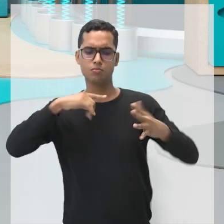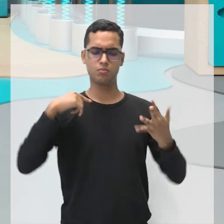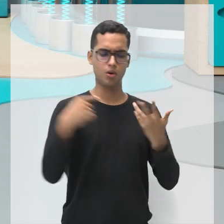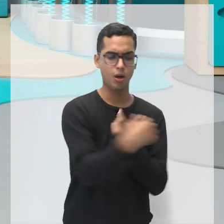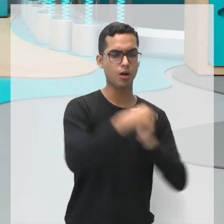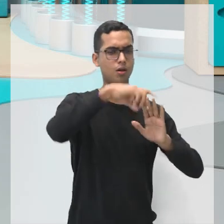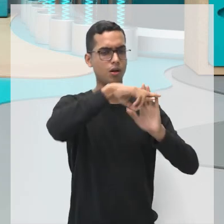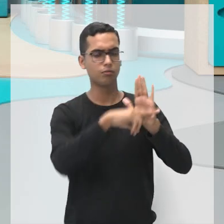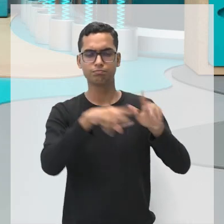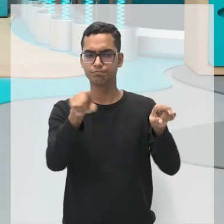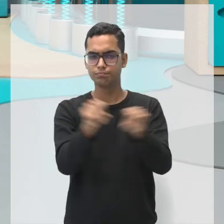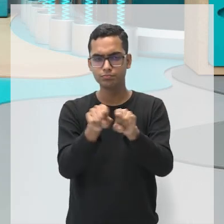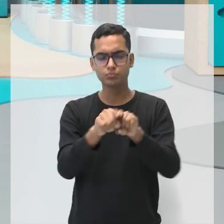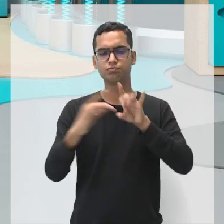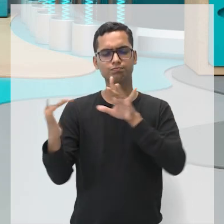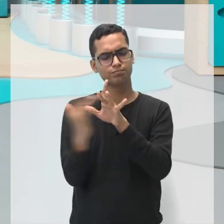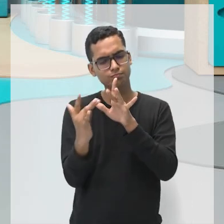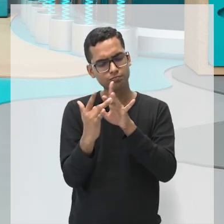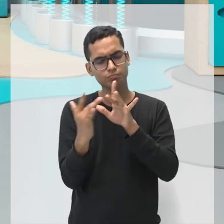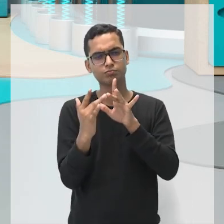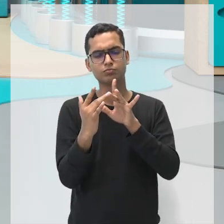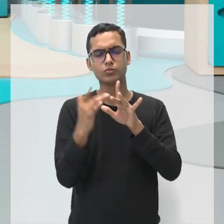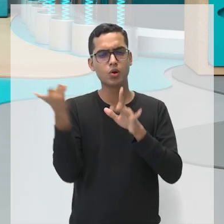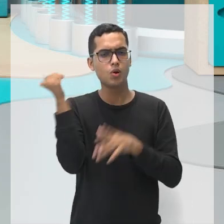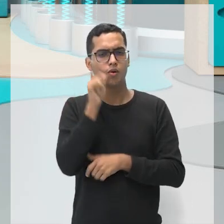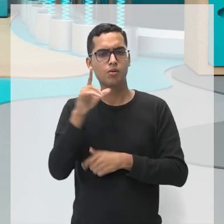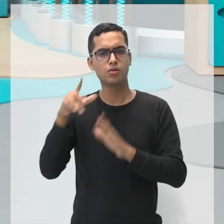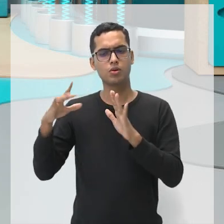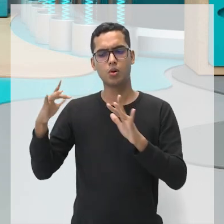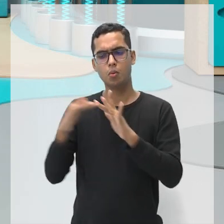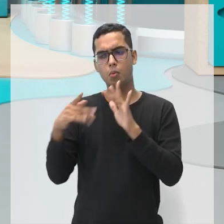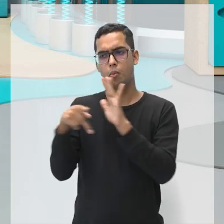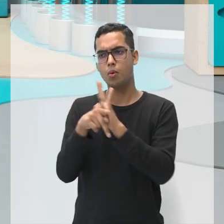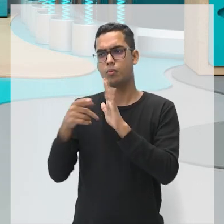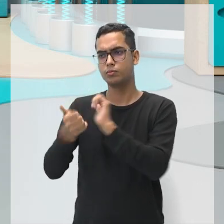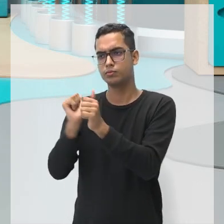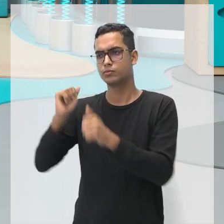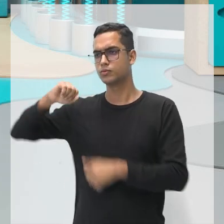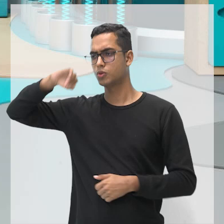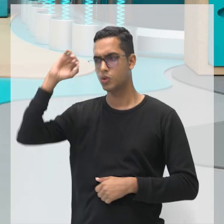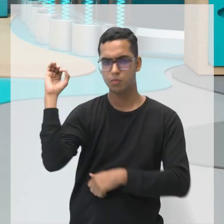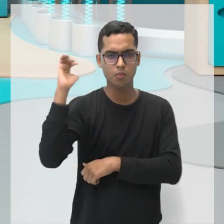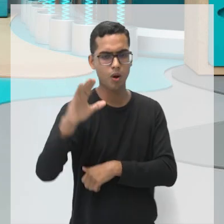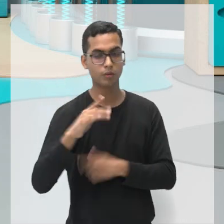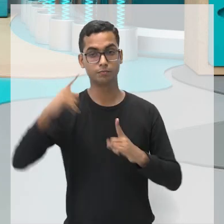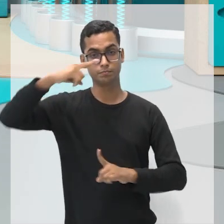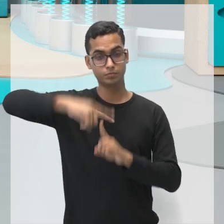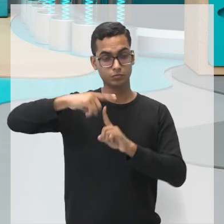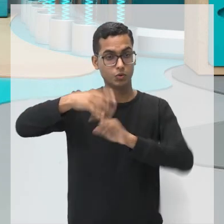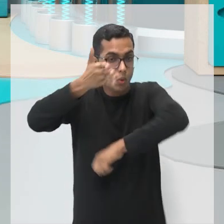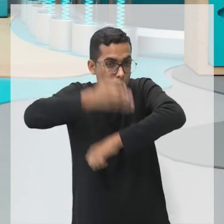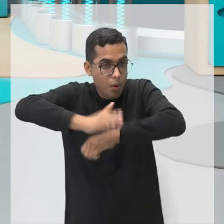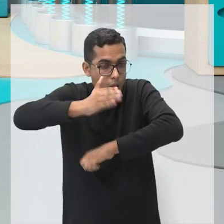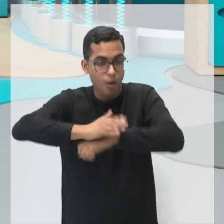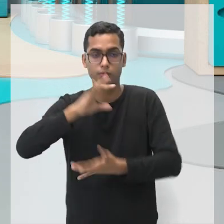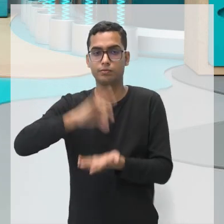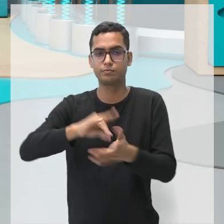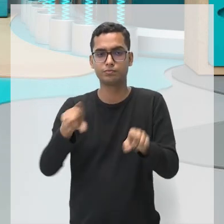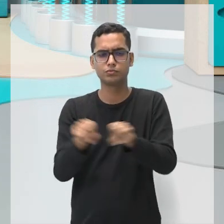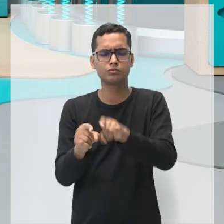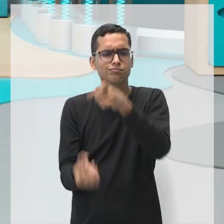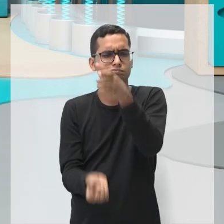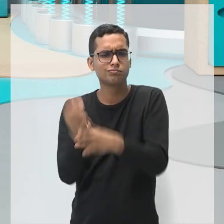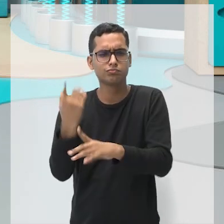objetivar ter esse contato aí da criança com o handebol. Esse estilo de treino, né, esse método de treino,